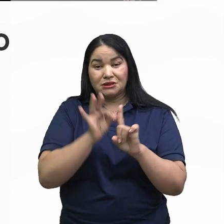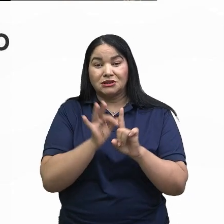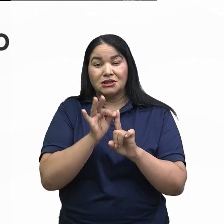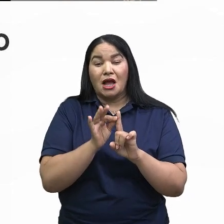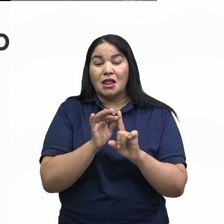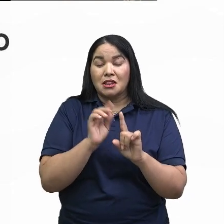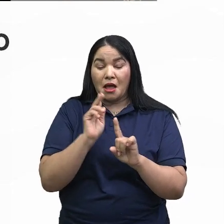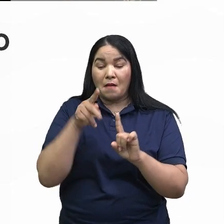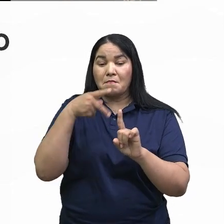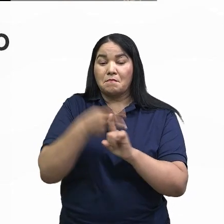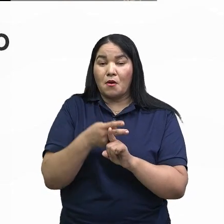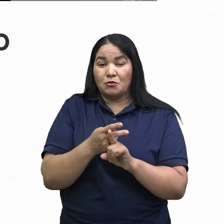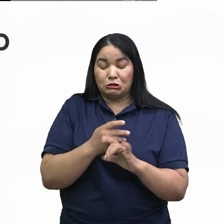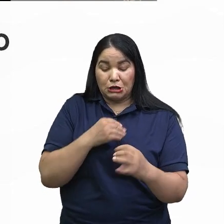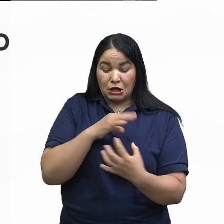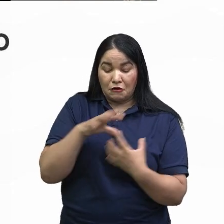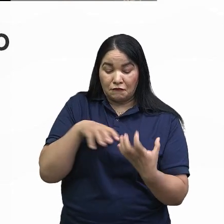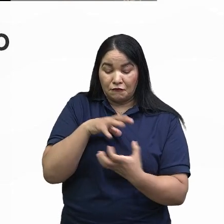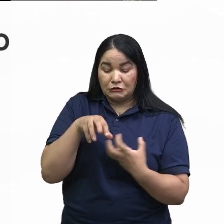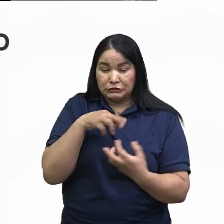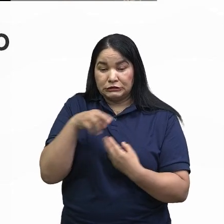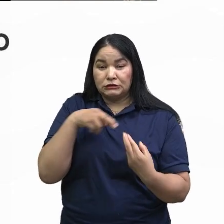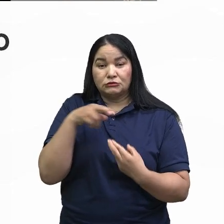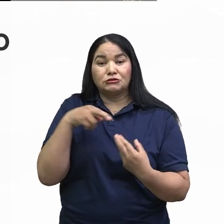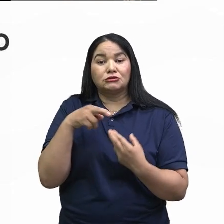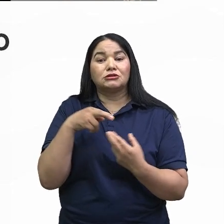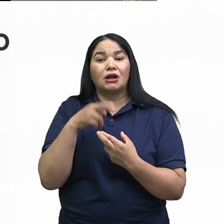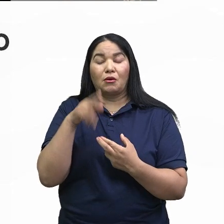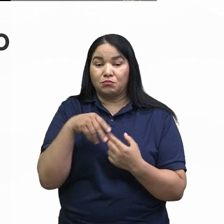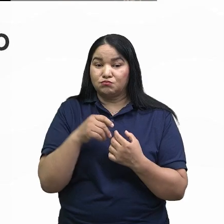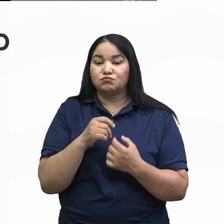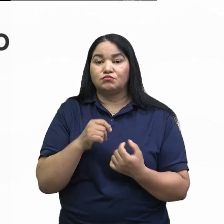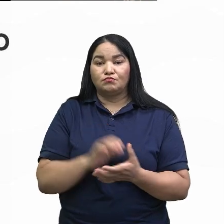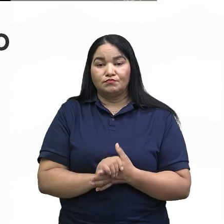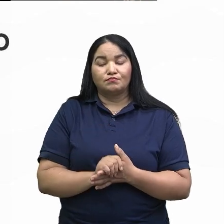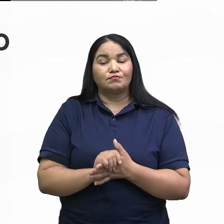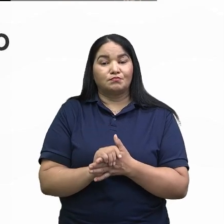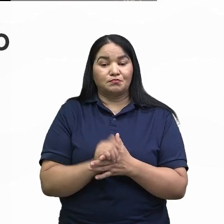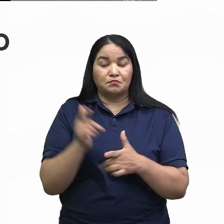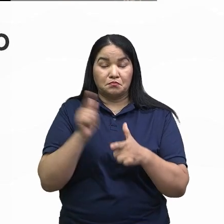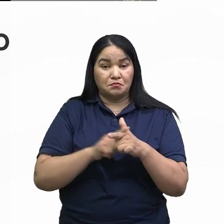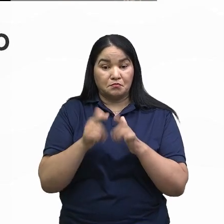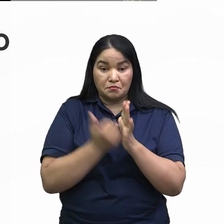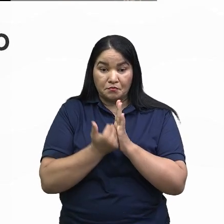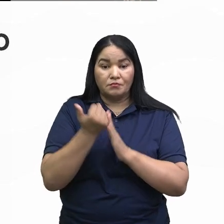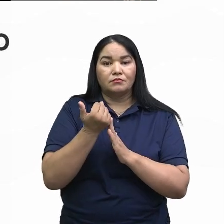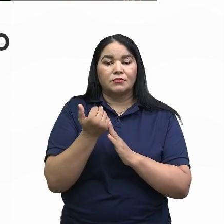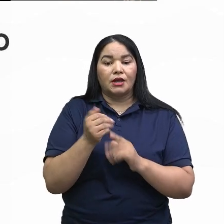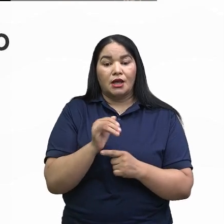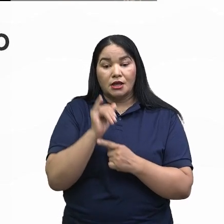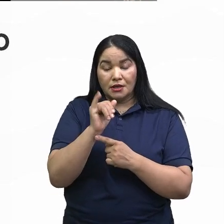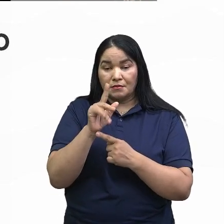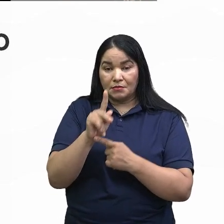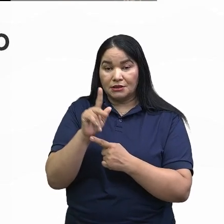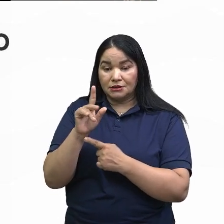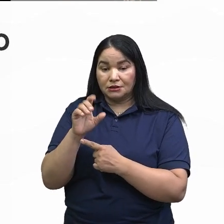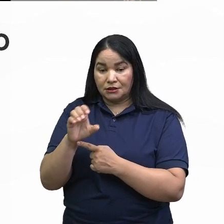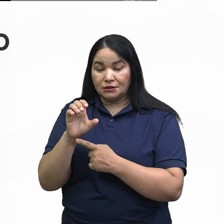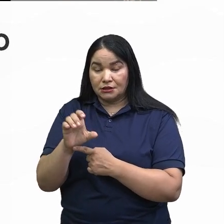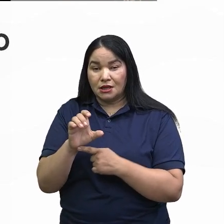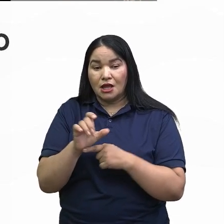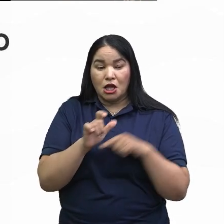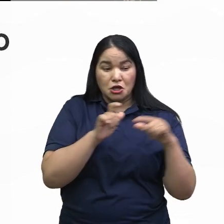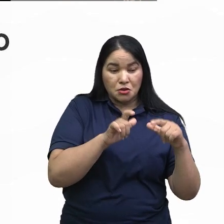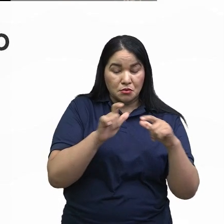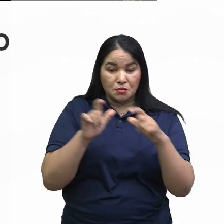Industrial comprovam bastante isso também. Né? Então, o IPCC é aquele órgão que pega pesquisa de diferentes regiões